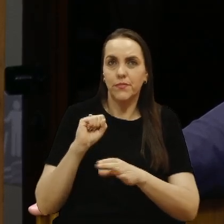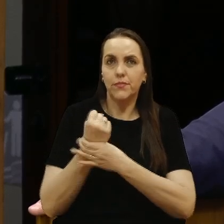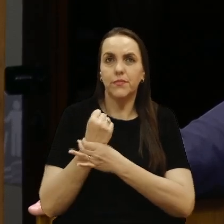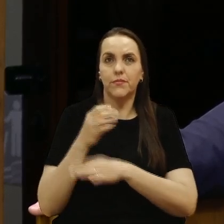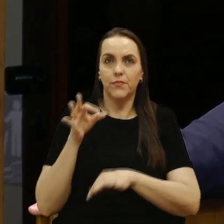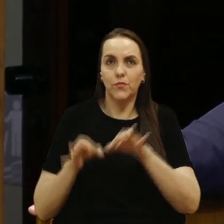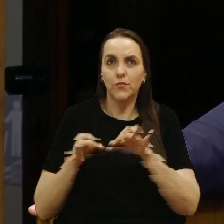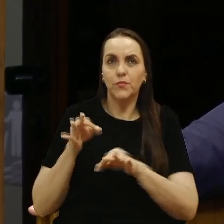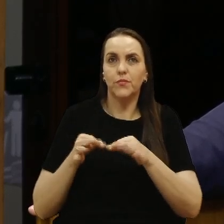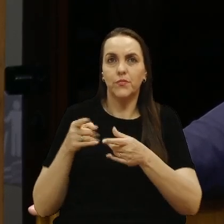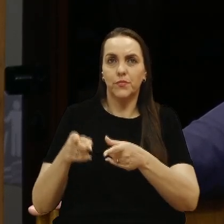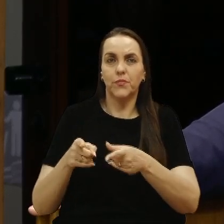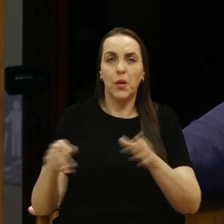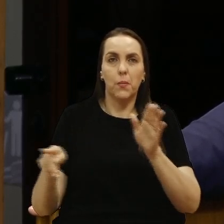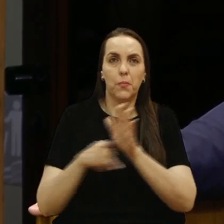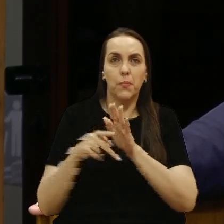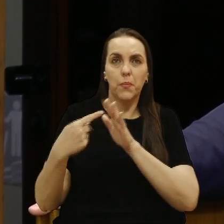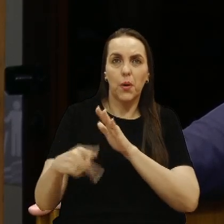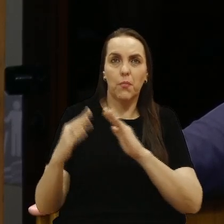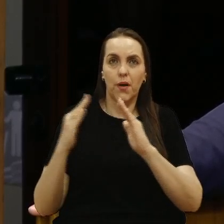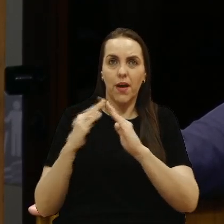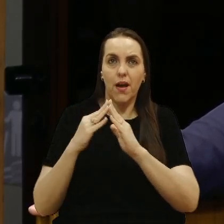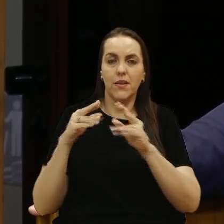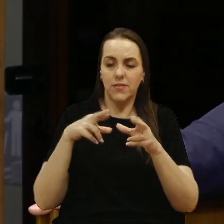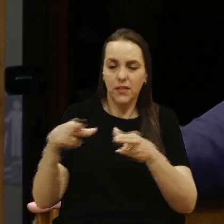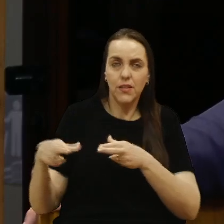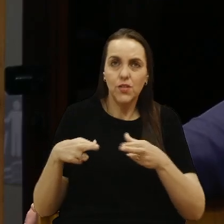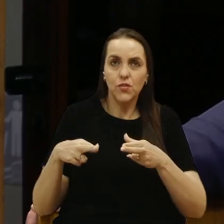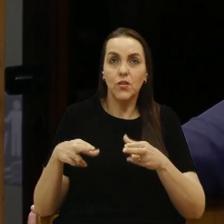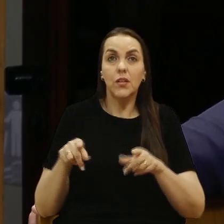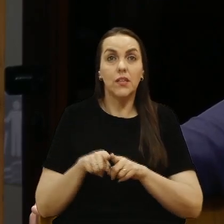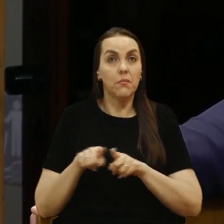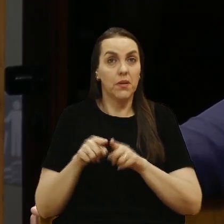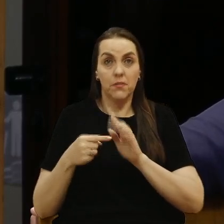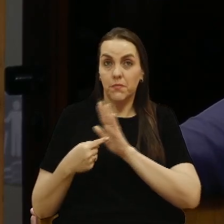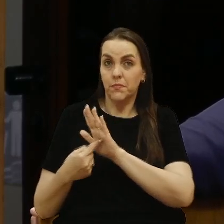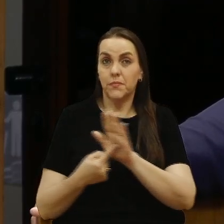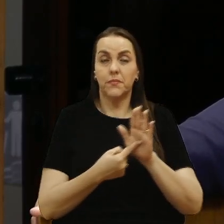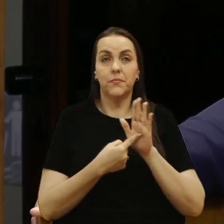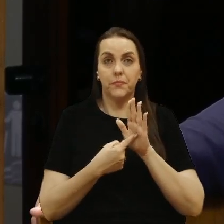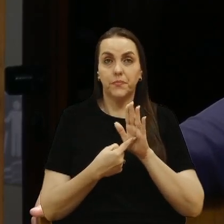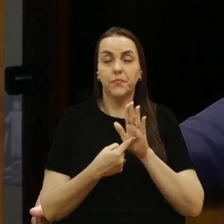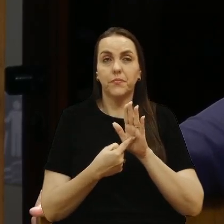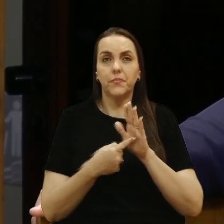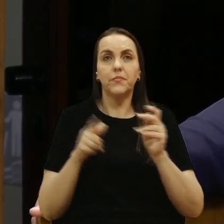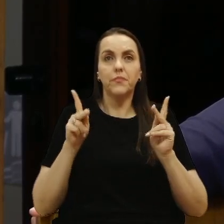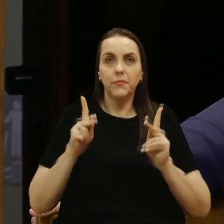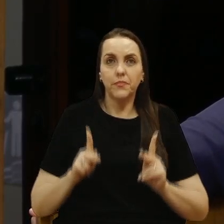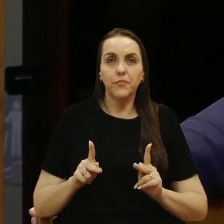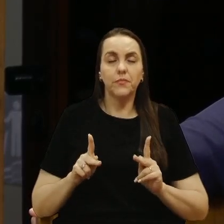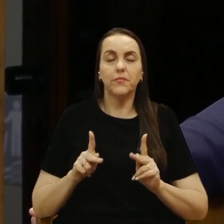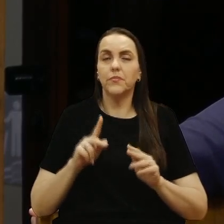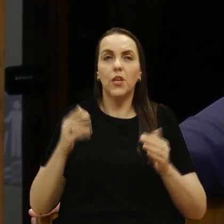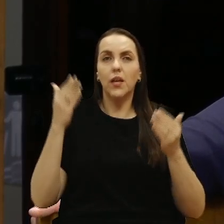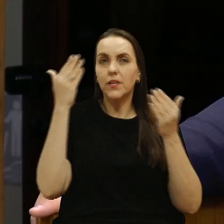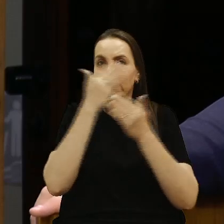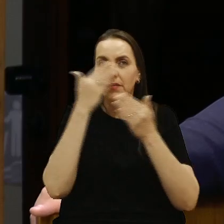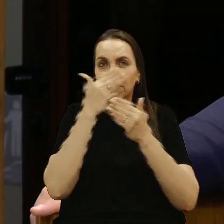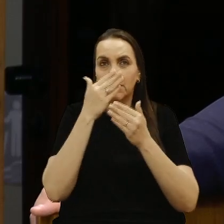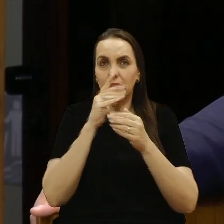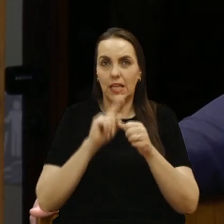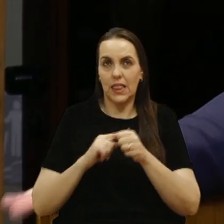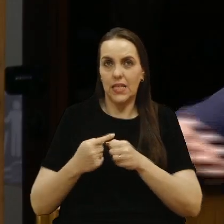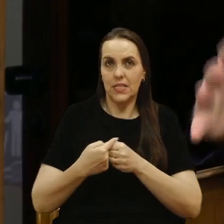jurídica para quem tem o imóvel lá nesta região e especialmente demonstrar que as pessoas não estão invisíveis aos olhos do